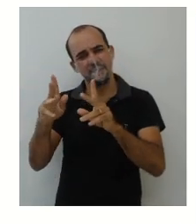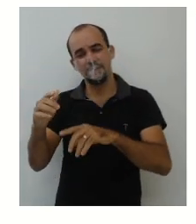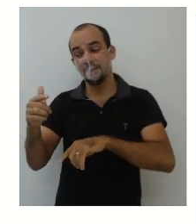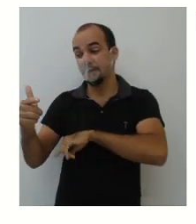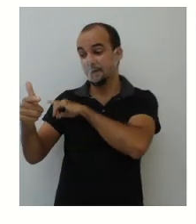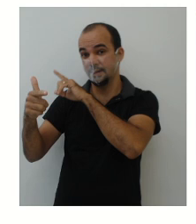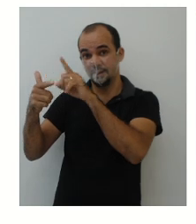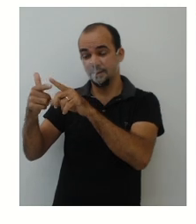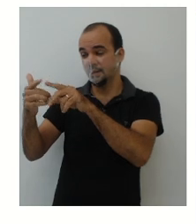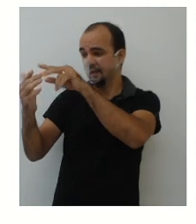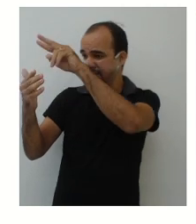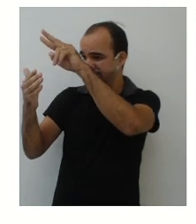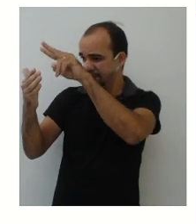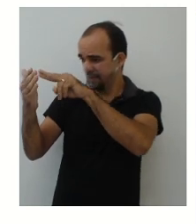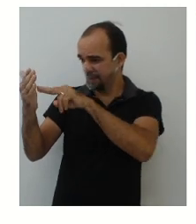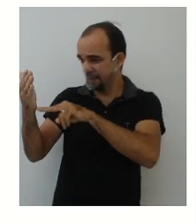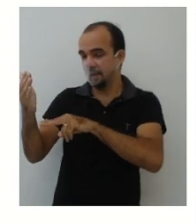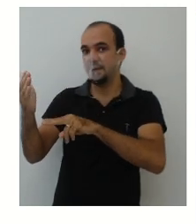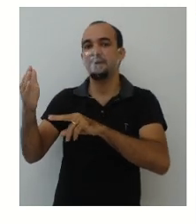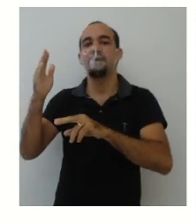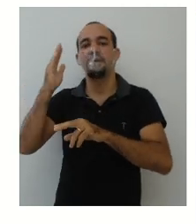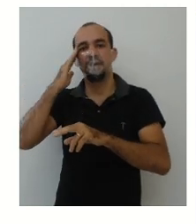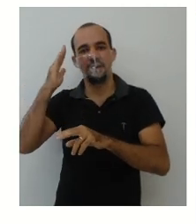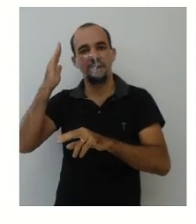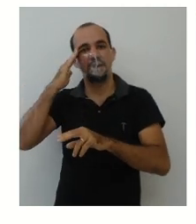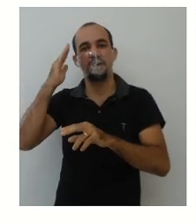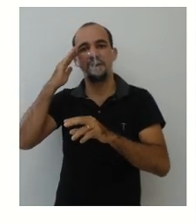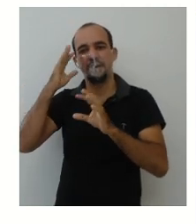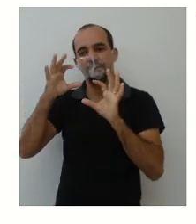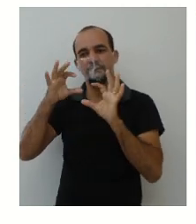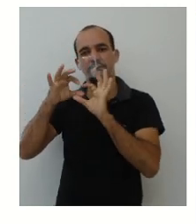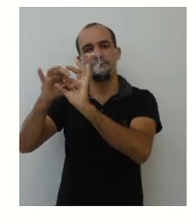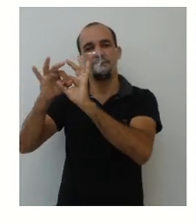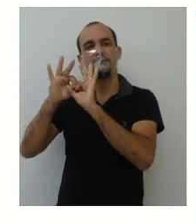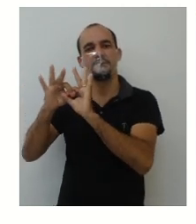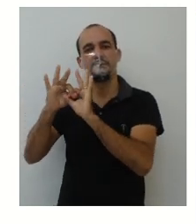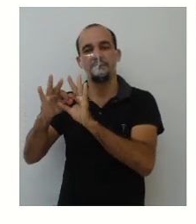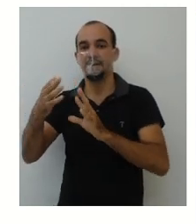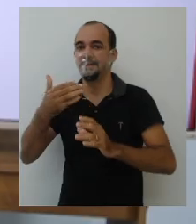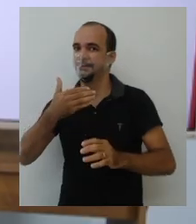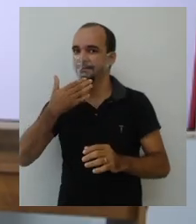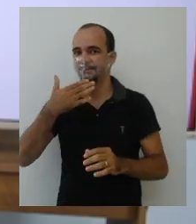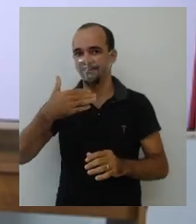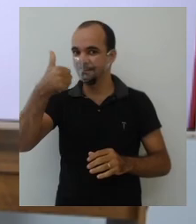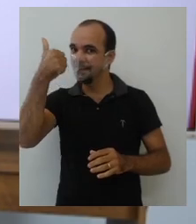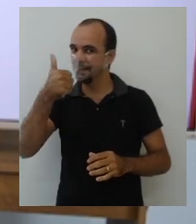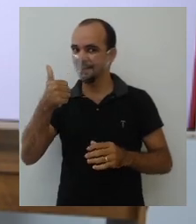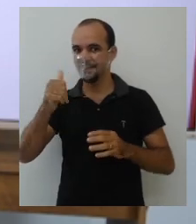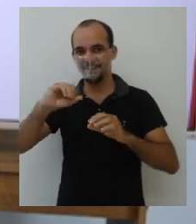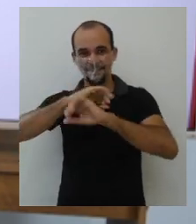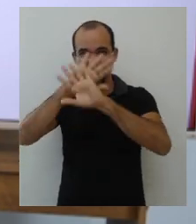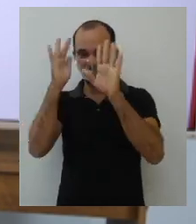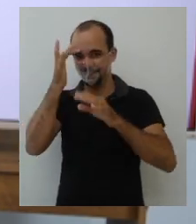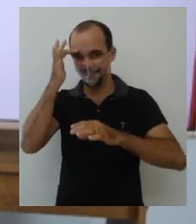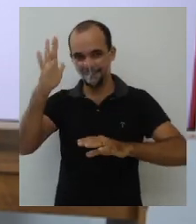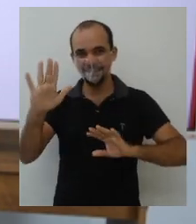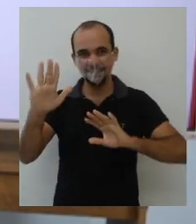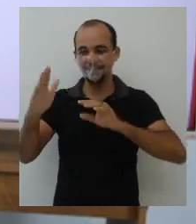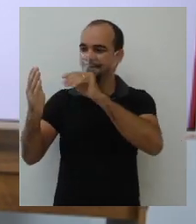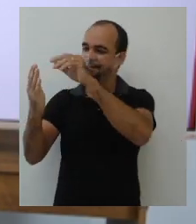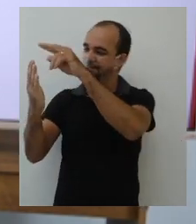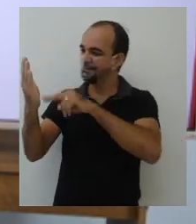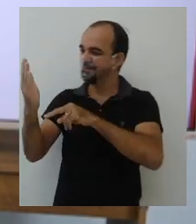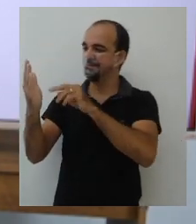vez, você já está familiarizado com o texto. Você já conhece algumas coisas. Então fica mais fácil para você fazer